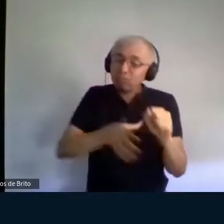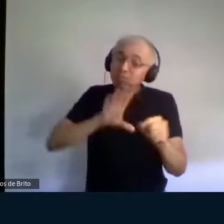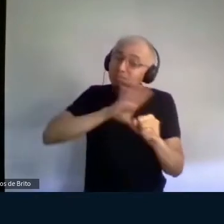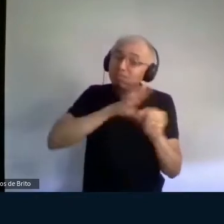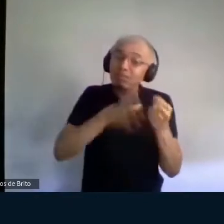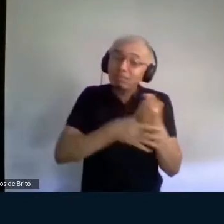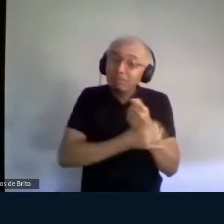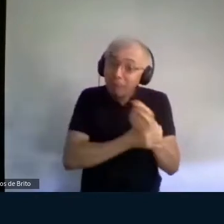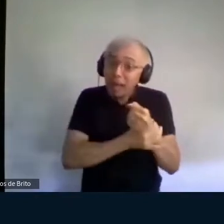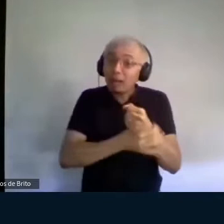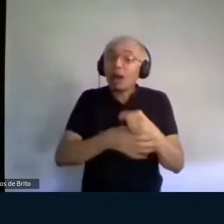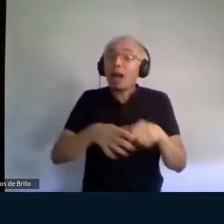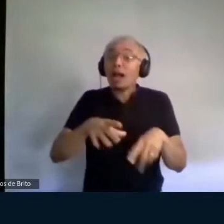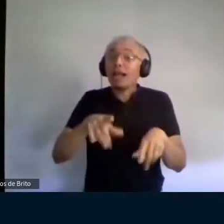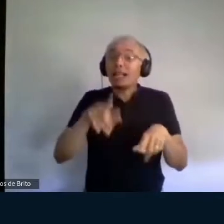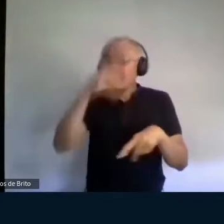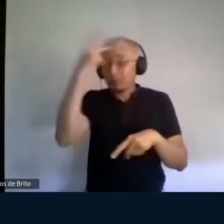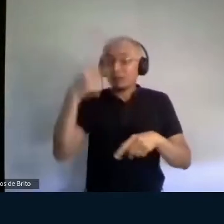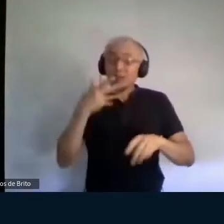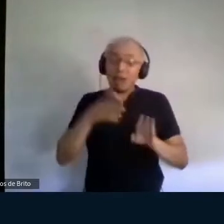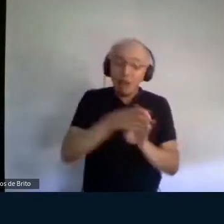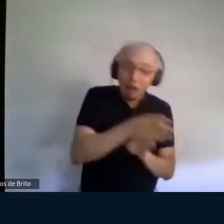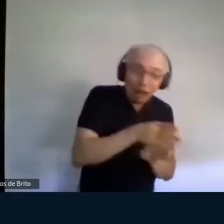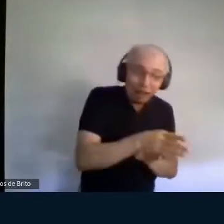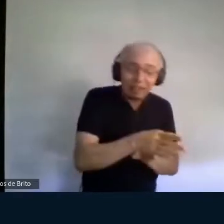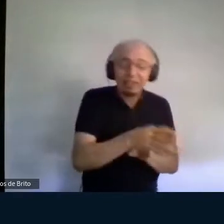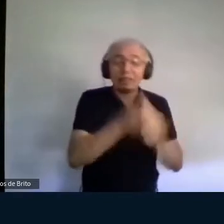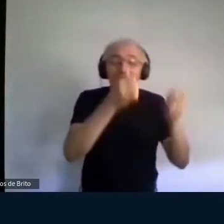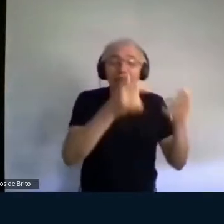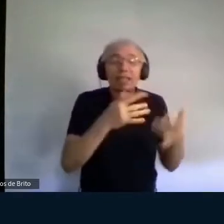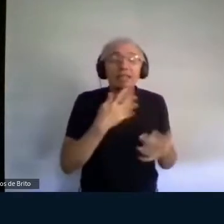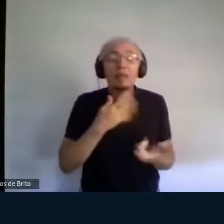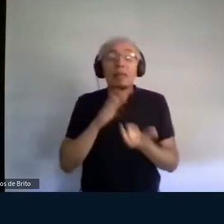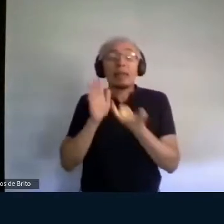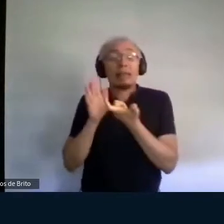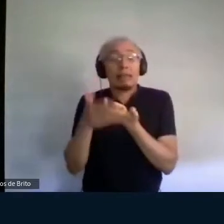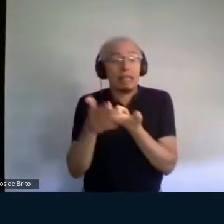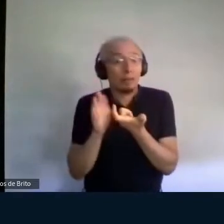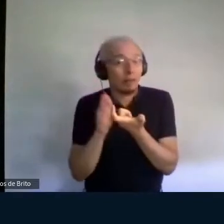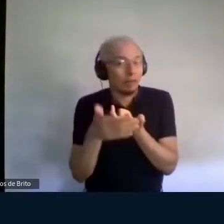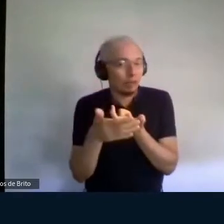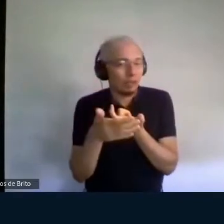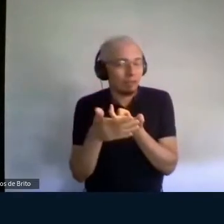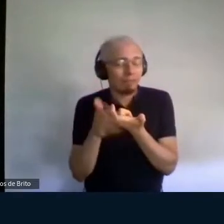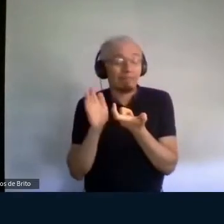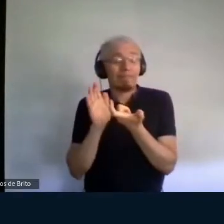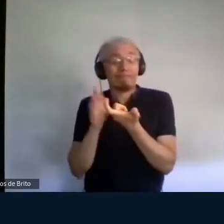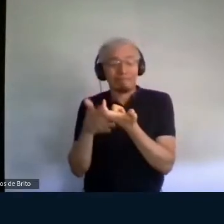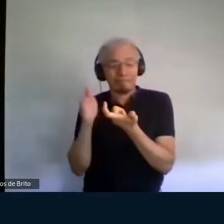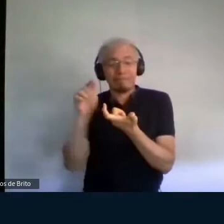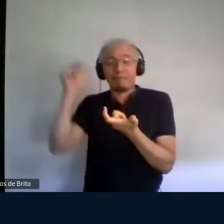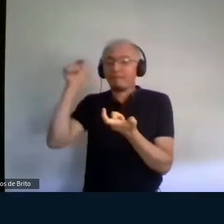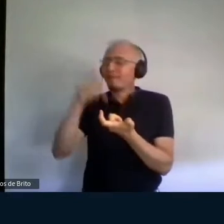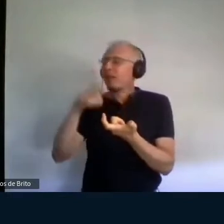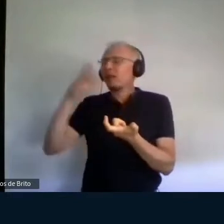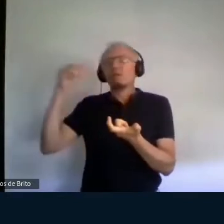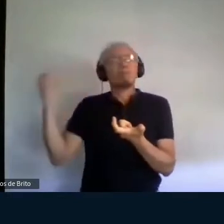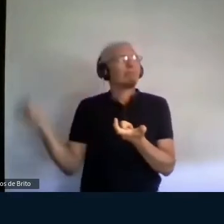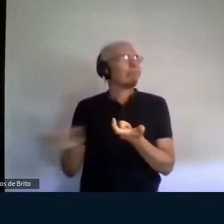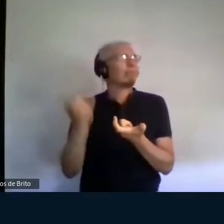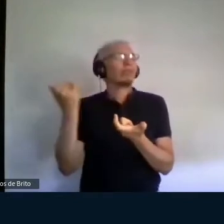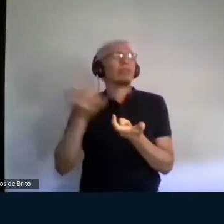dos orientandos e dos pesquisadores com relação à terminologia, e eu acho que é muito importante que a gente tenha um